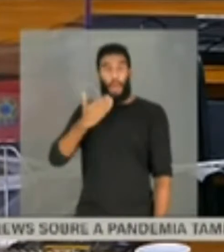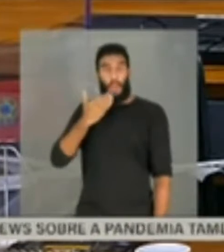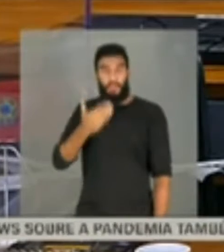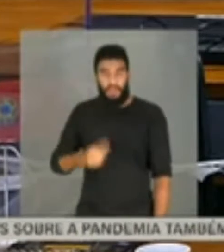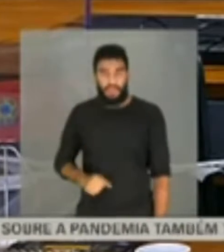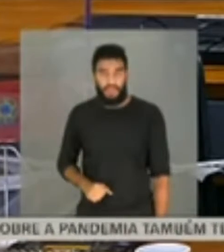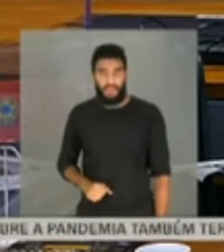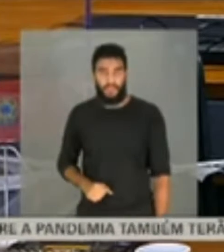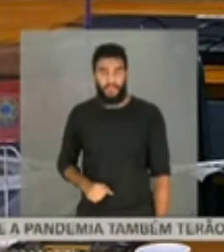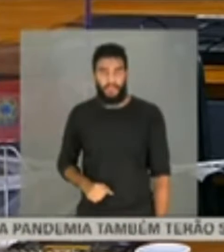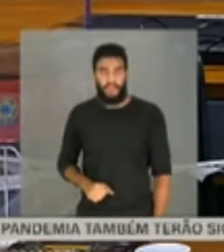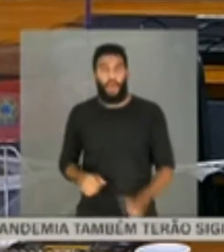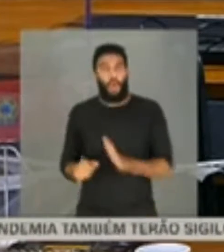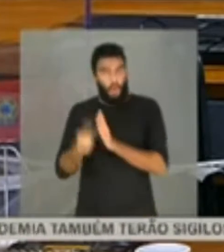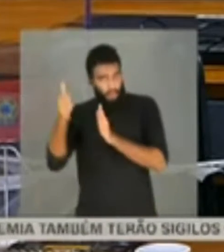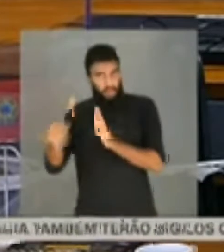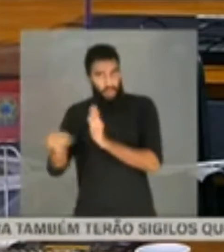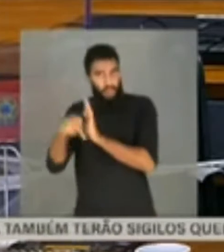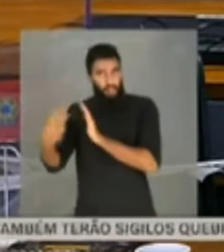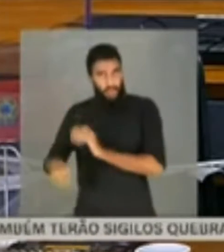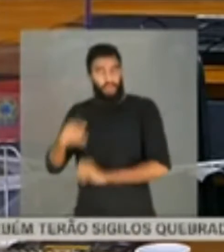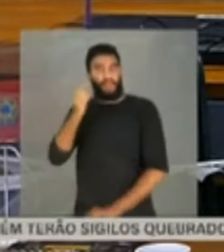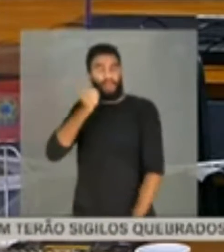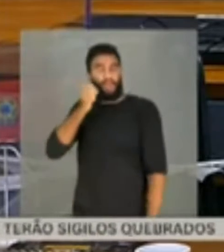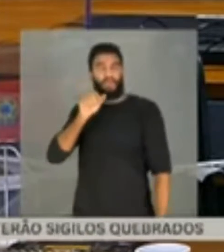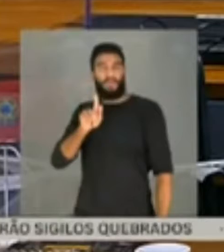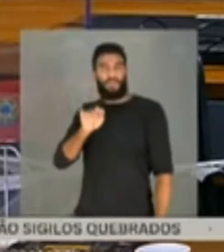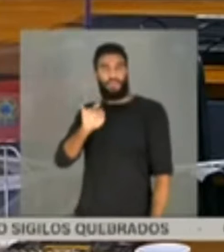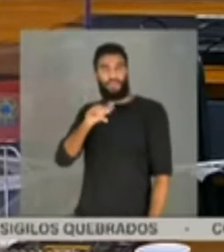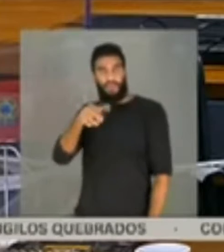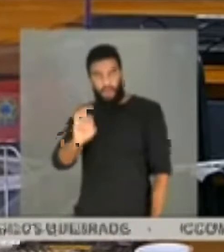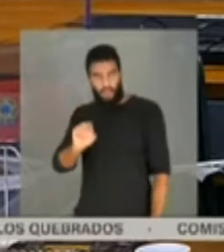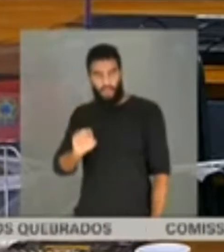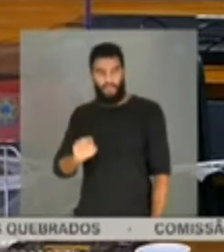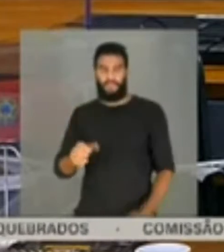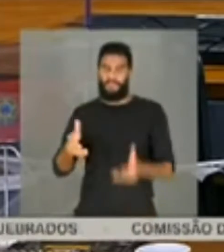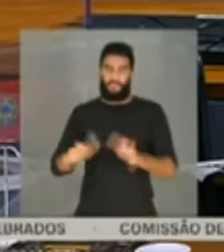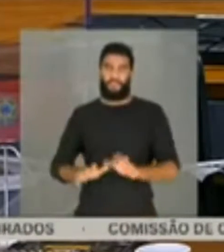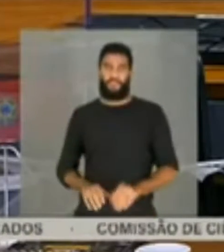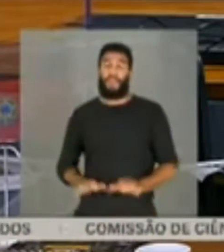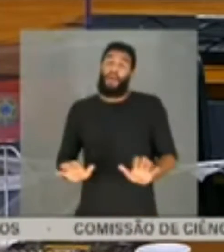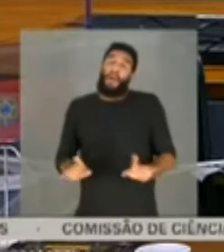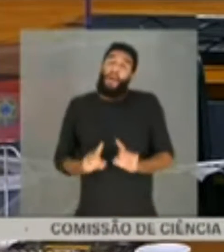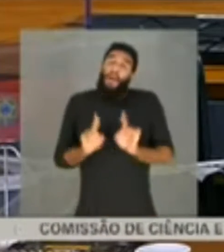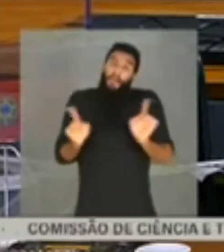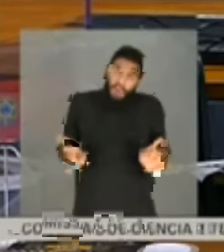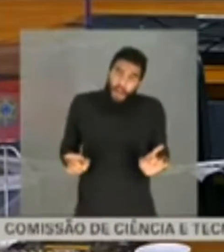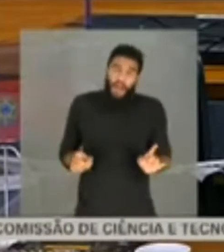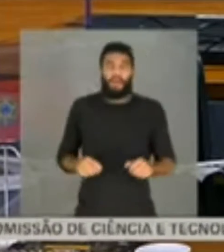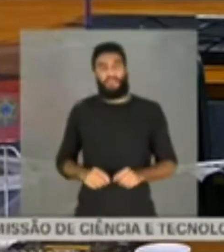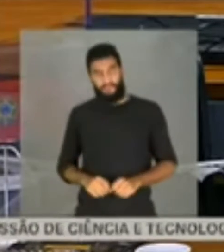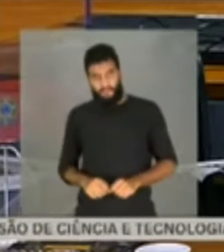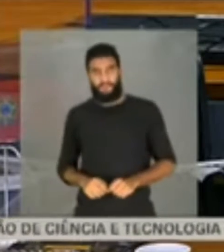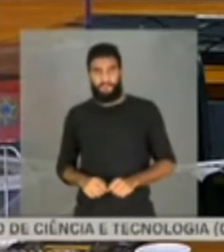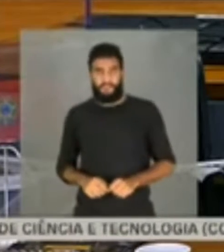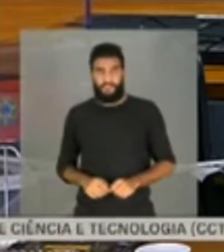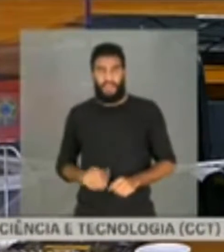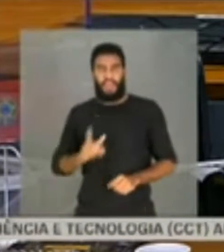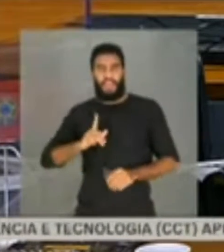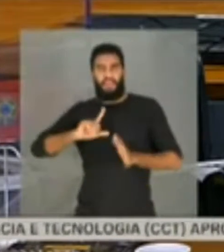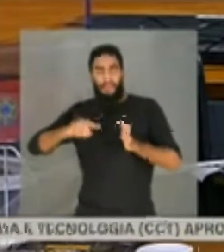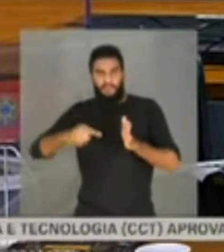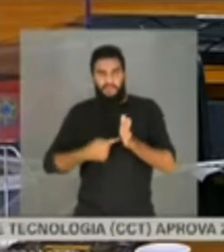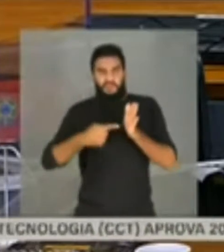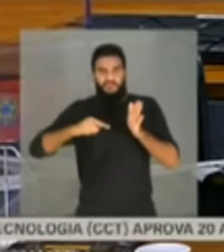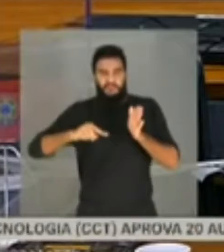autoria. O primeiro do senador Girão, não quiseram convocar. Mas, diante de